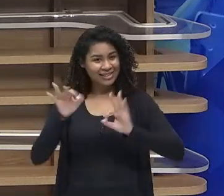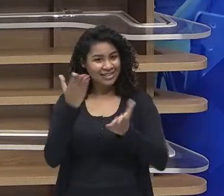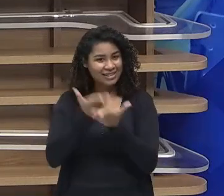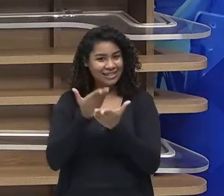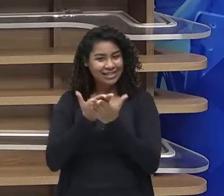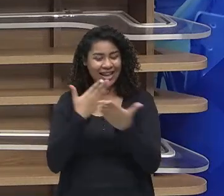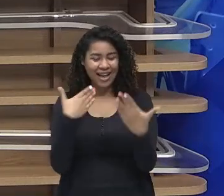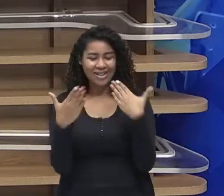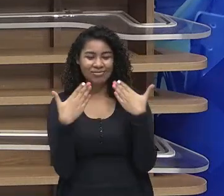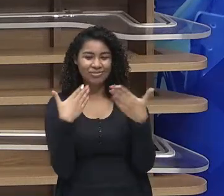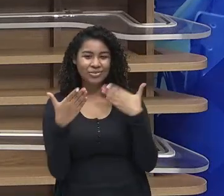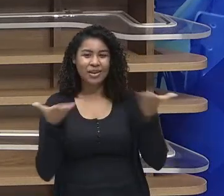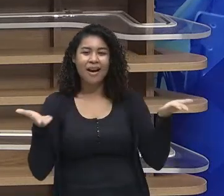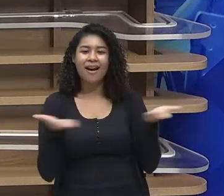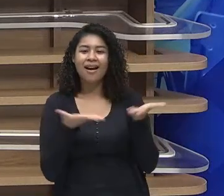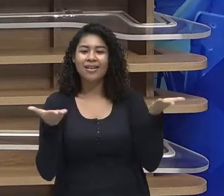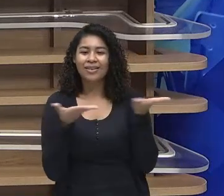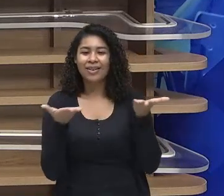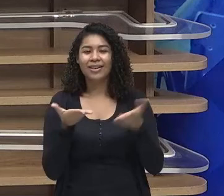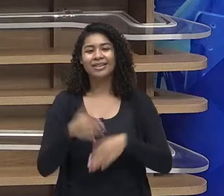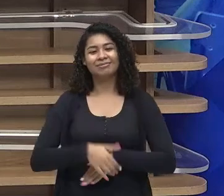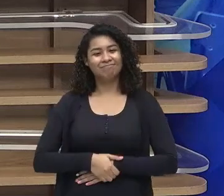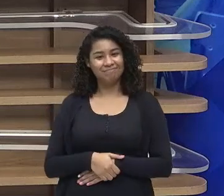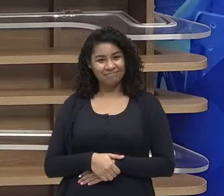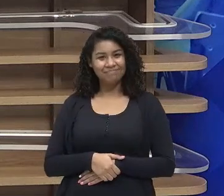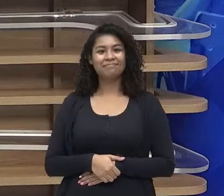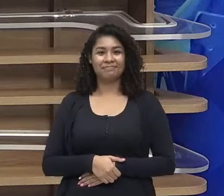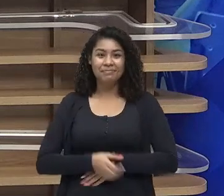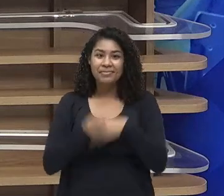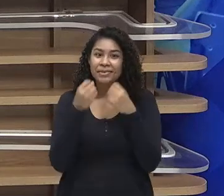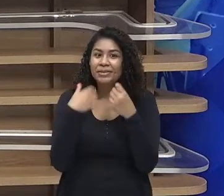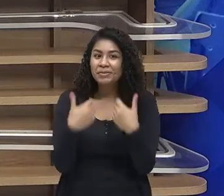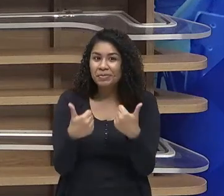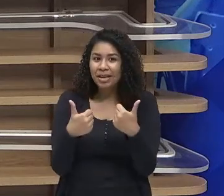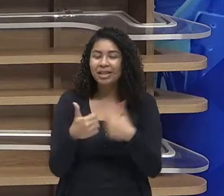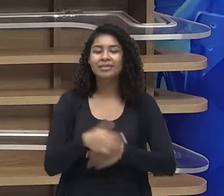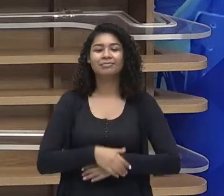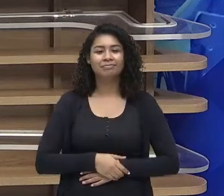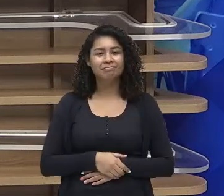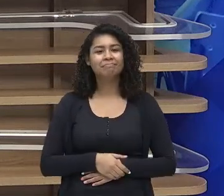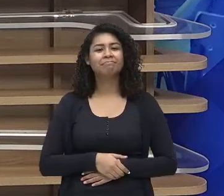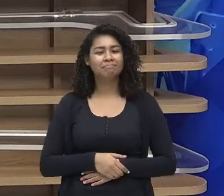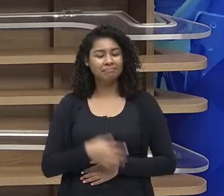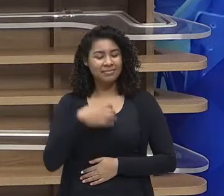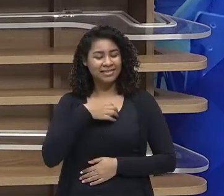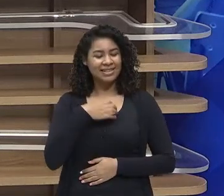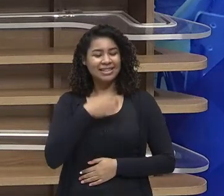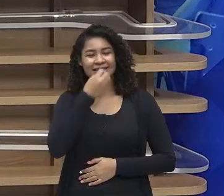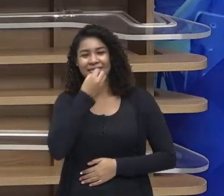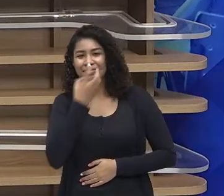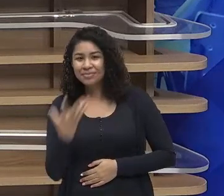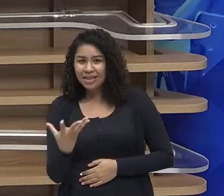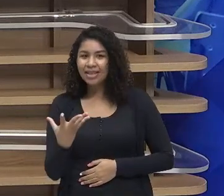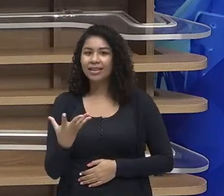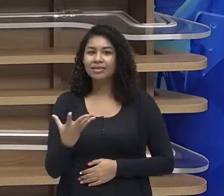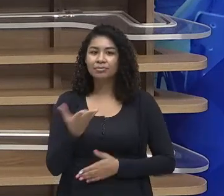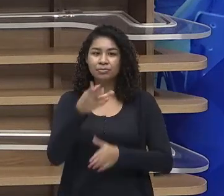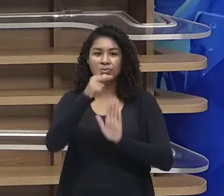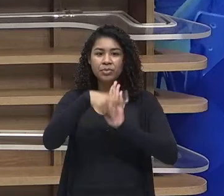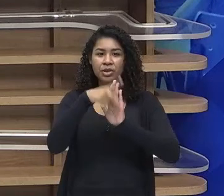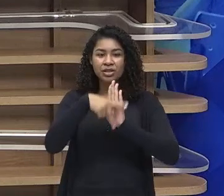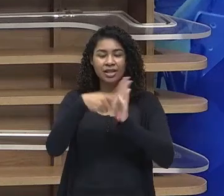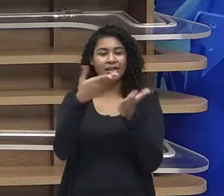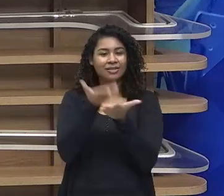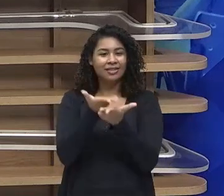estarmos conversando, batendo um papo aqui legal. Tá bom, queridos? Então, fiquem à vontade. Projeto Aula em Casa Amazonas, todo